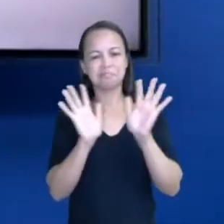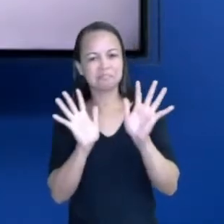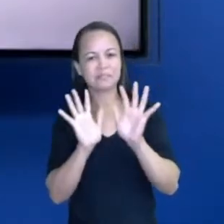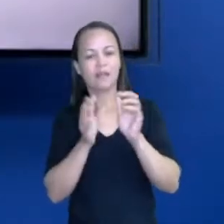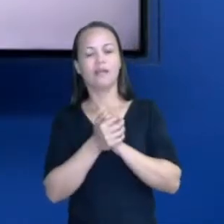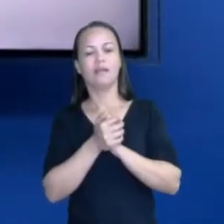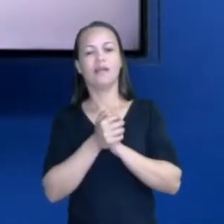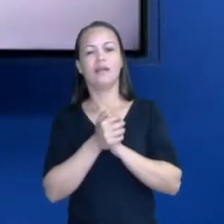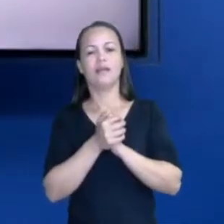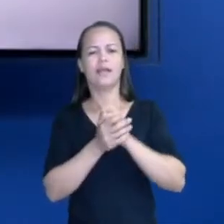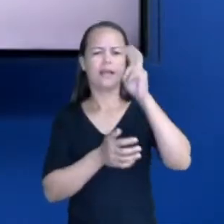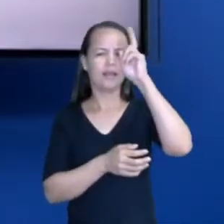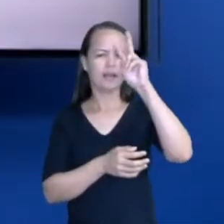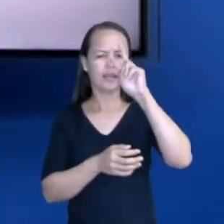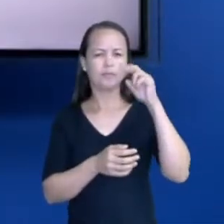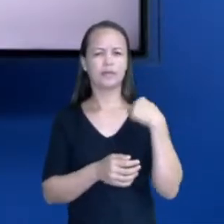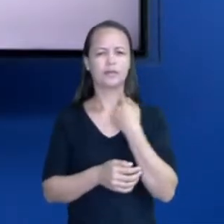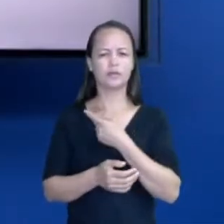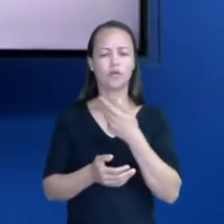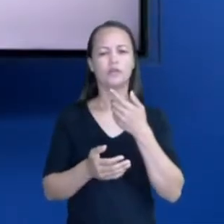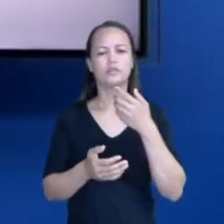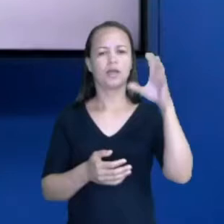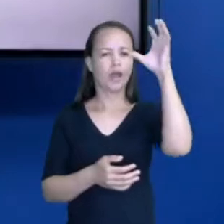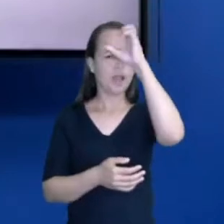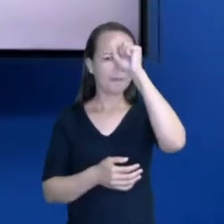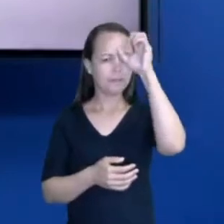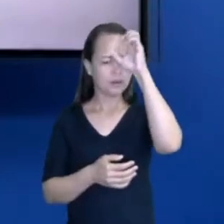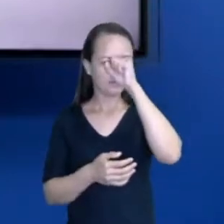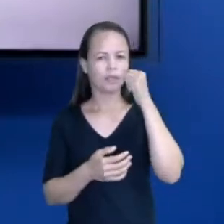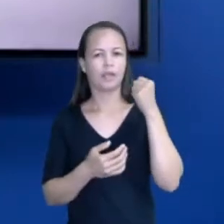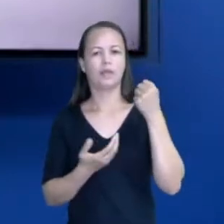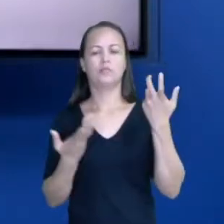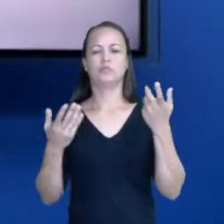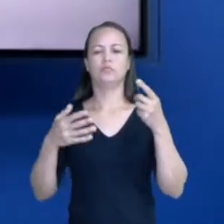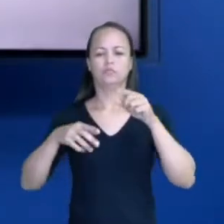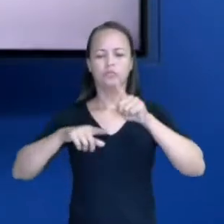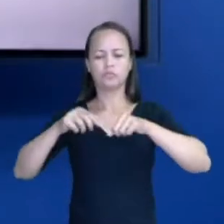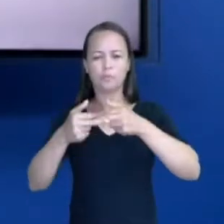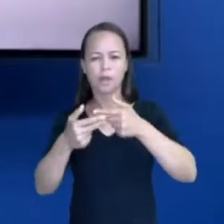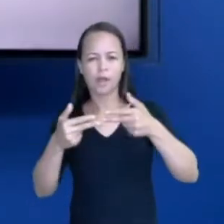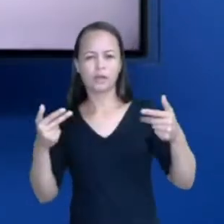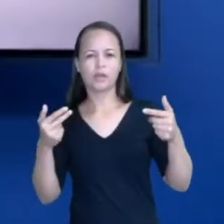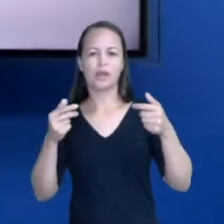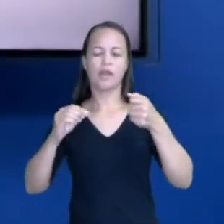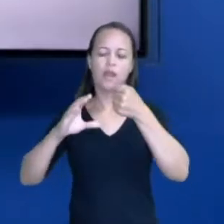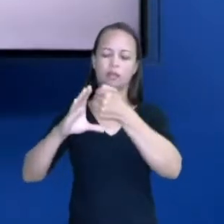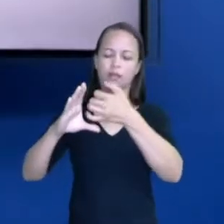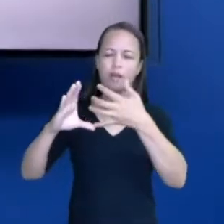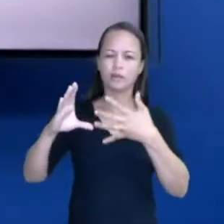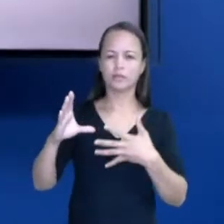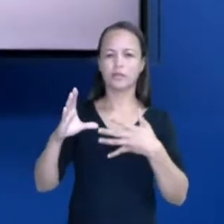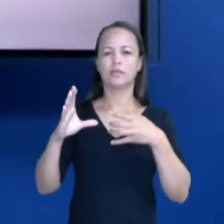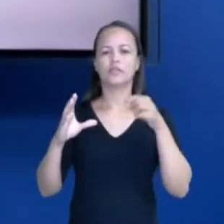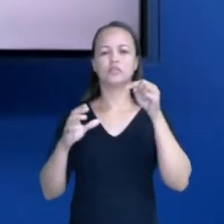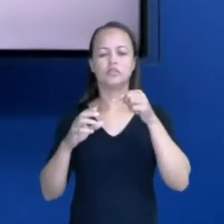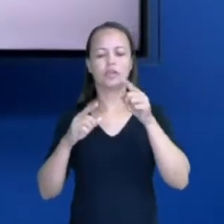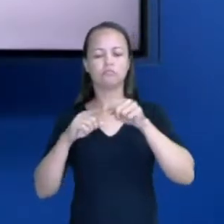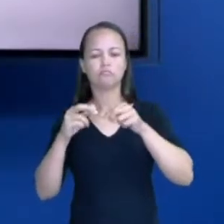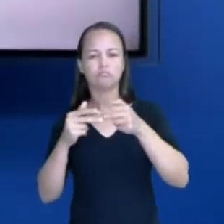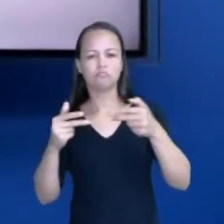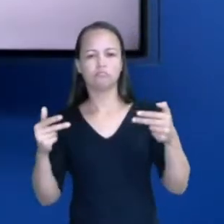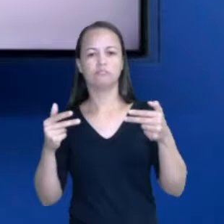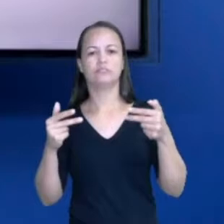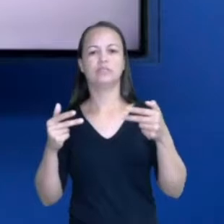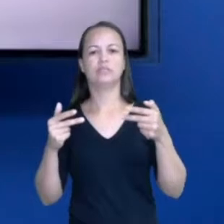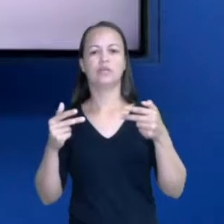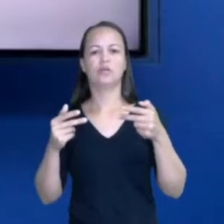nós aprendemos a respeito da origem dos materiais, algumas das características desses materiais, como